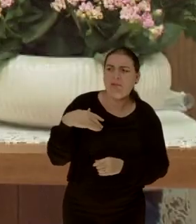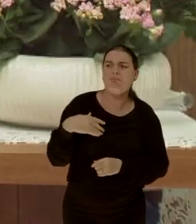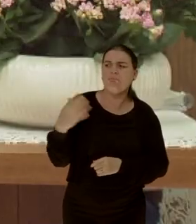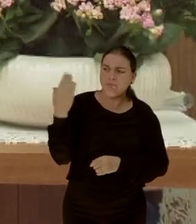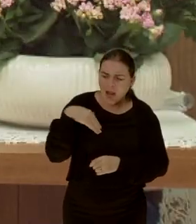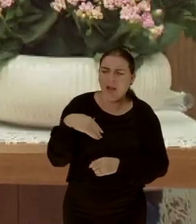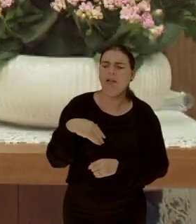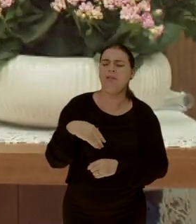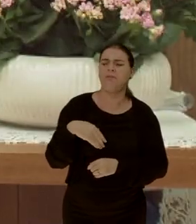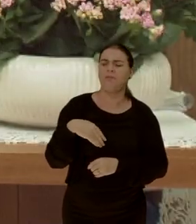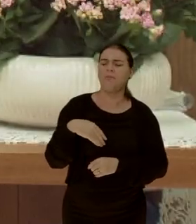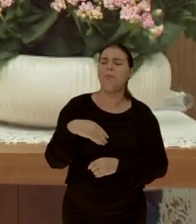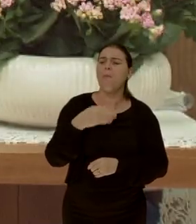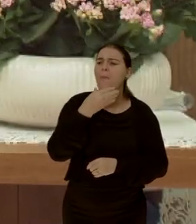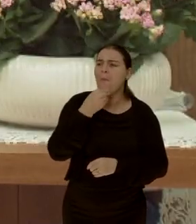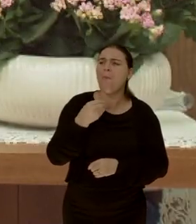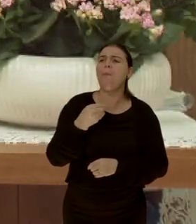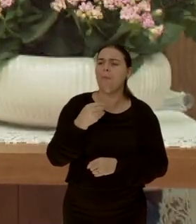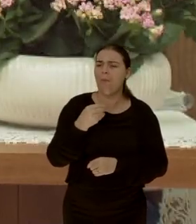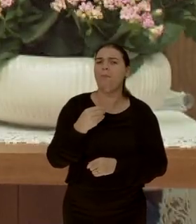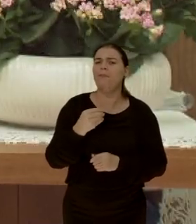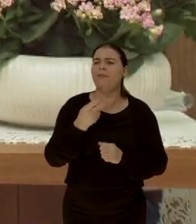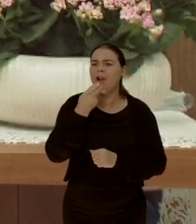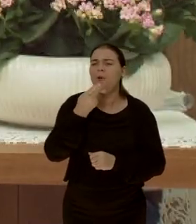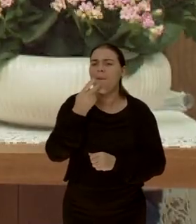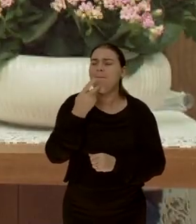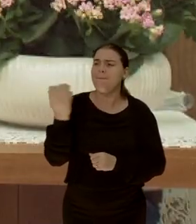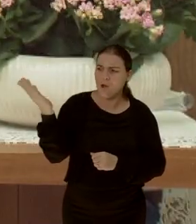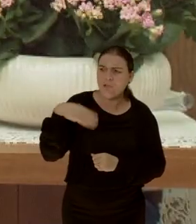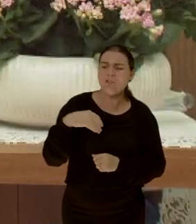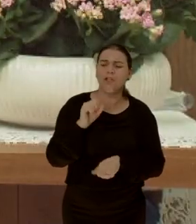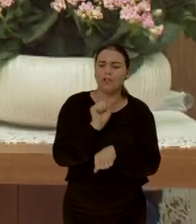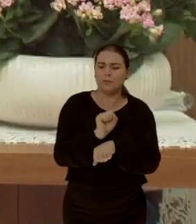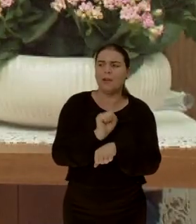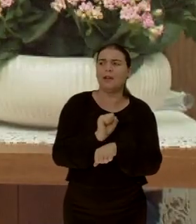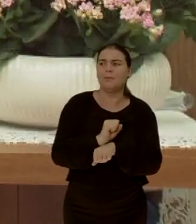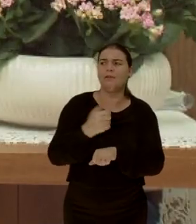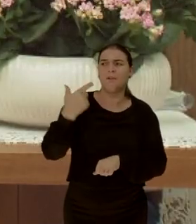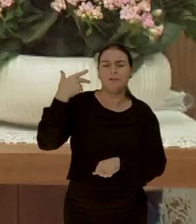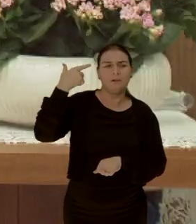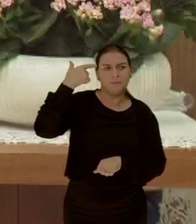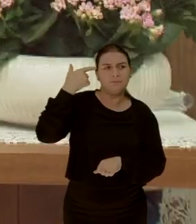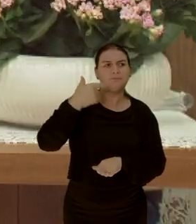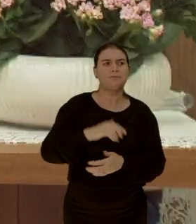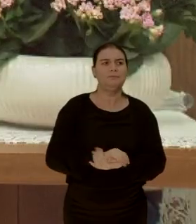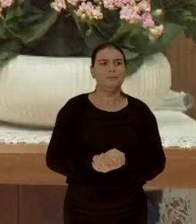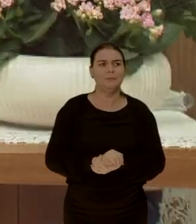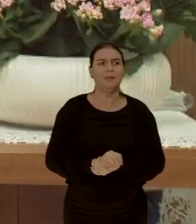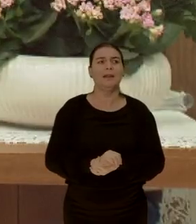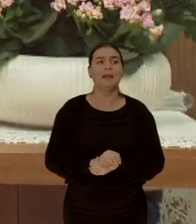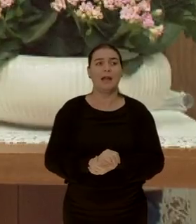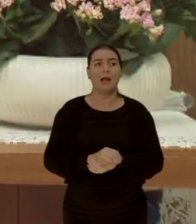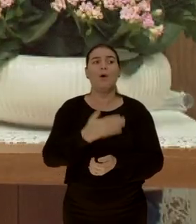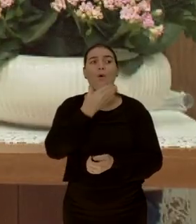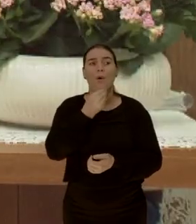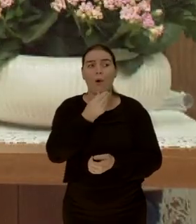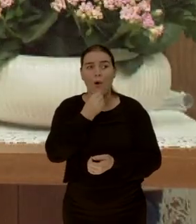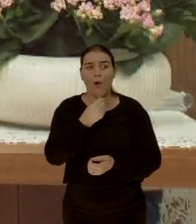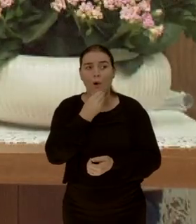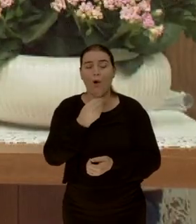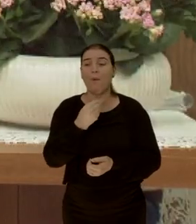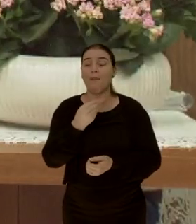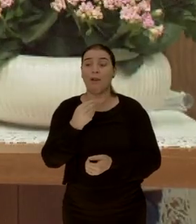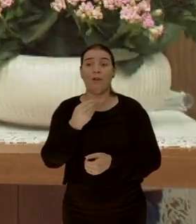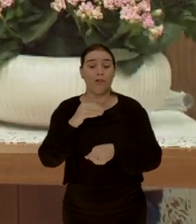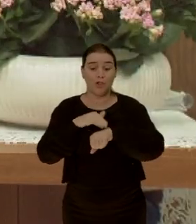te esperando. Esperando no Senhor. Bom, a solução veio no outro dia de manhã. Quando ele veio, ele não veio de